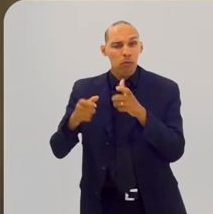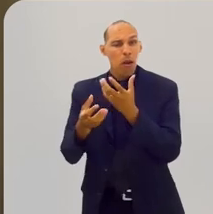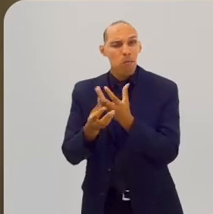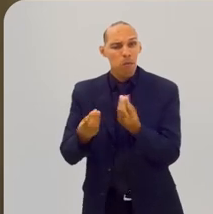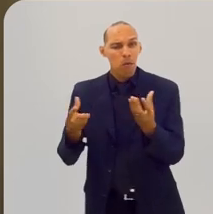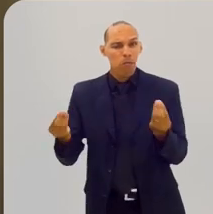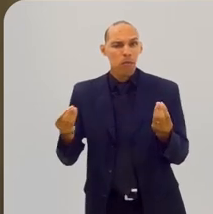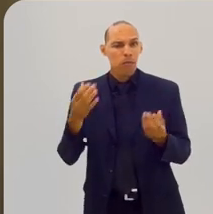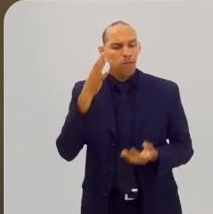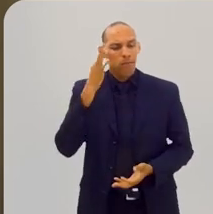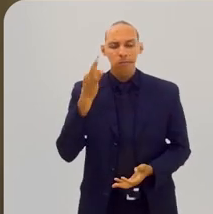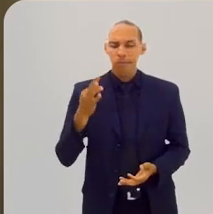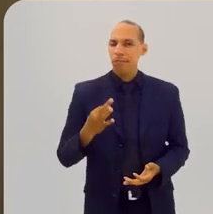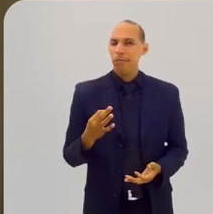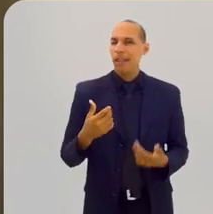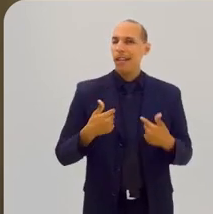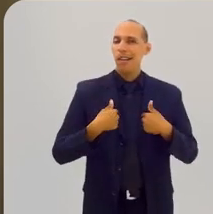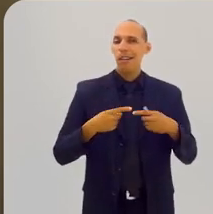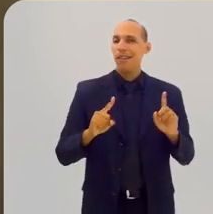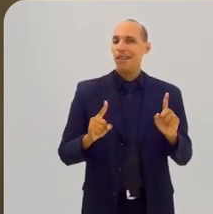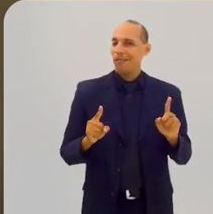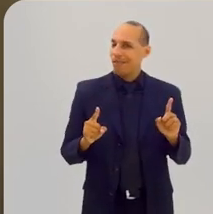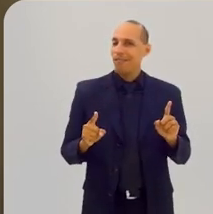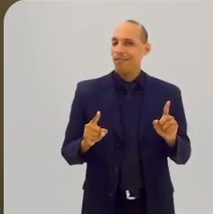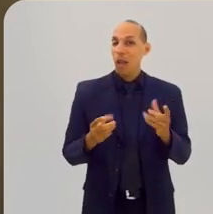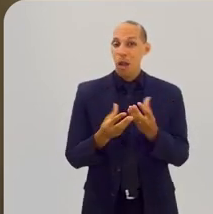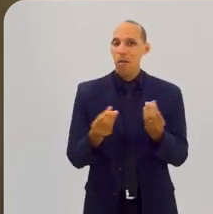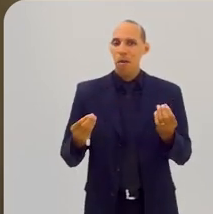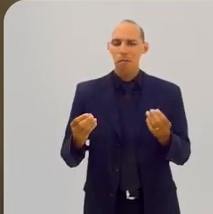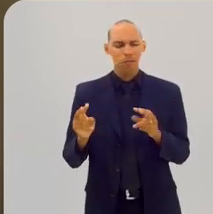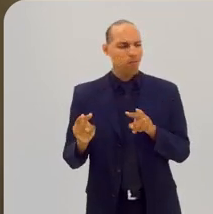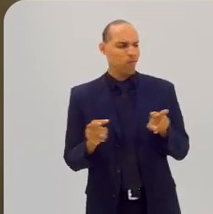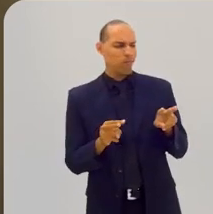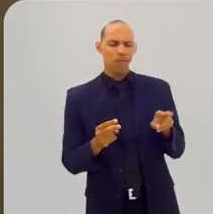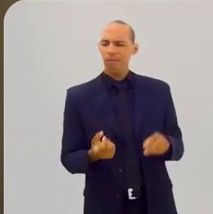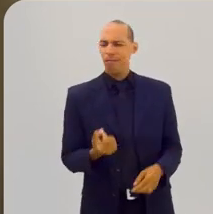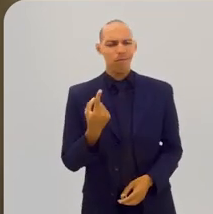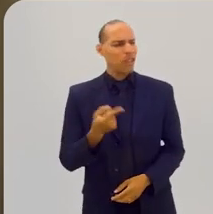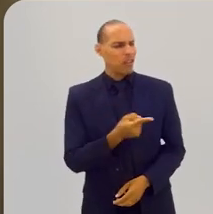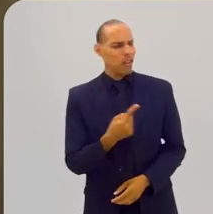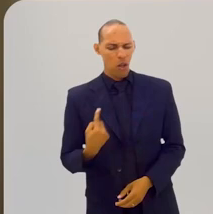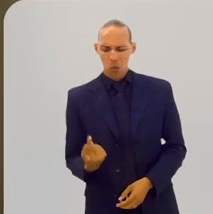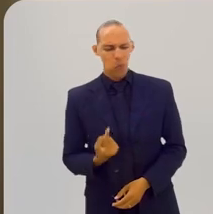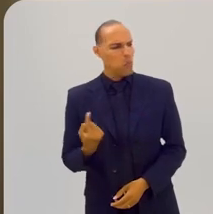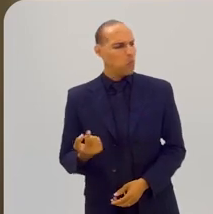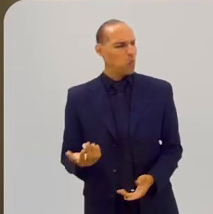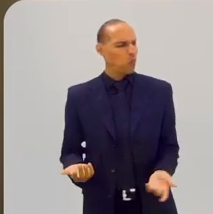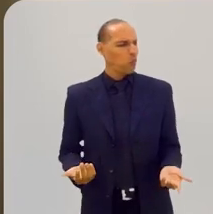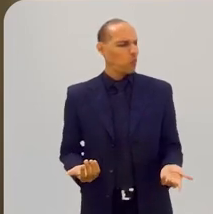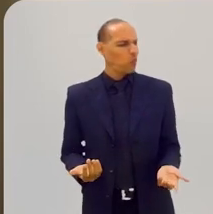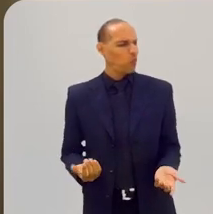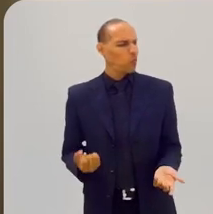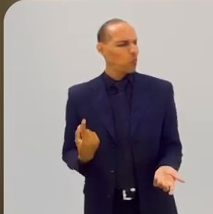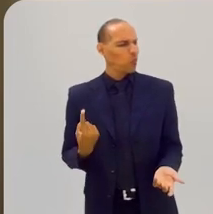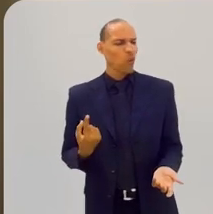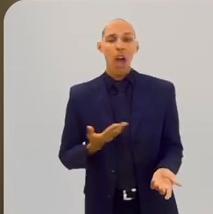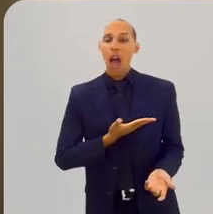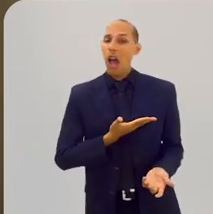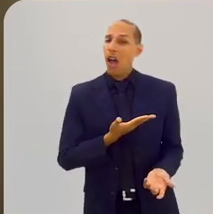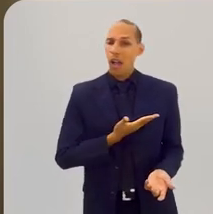pessoas não entendi eu sinto isso várias pessoas não entendiam ficar no meu canto